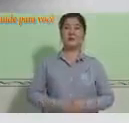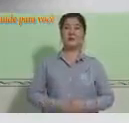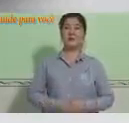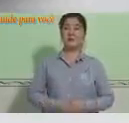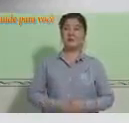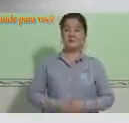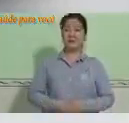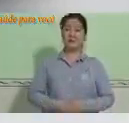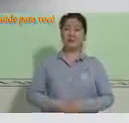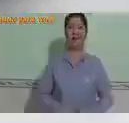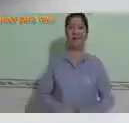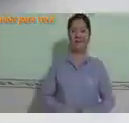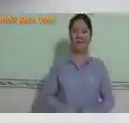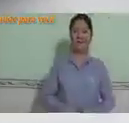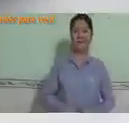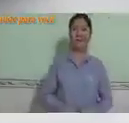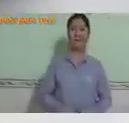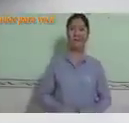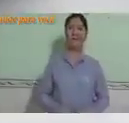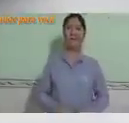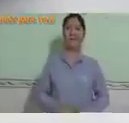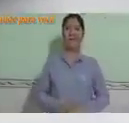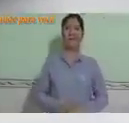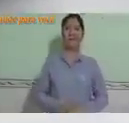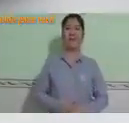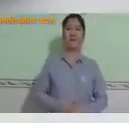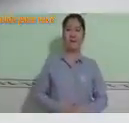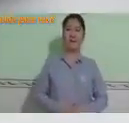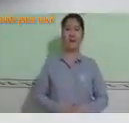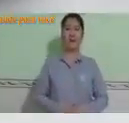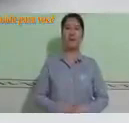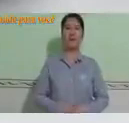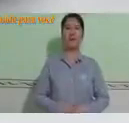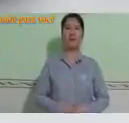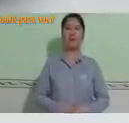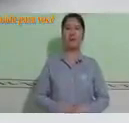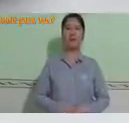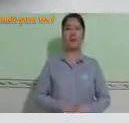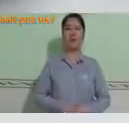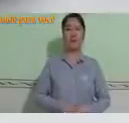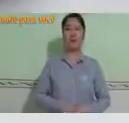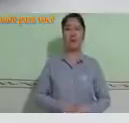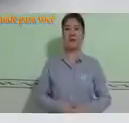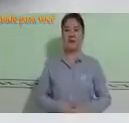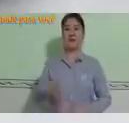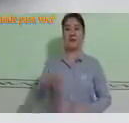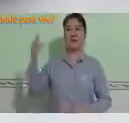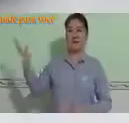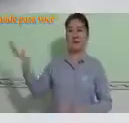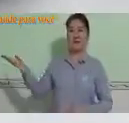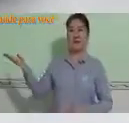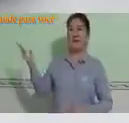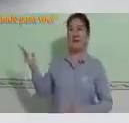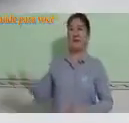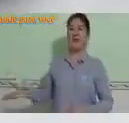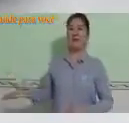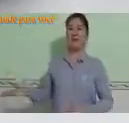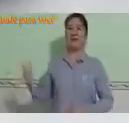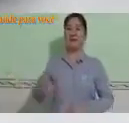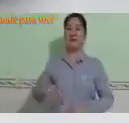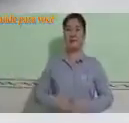beber, dor ligeira ou formigamento no lado afetado, olho e boca secos, dor